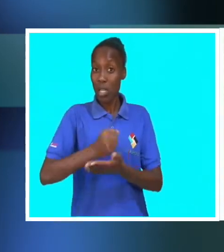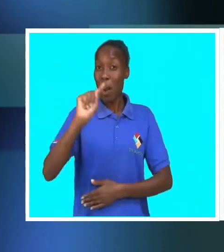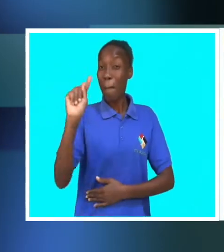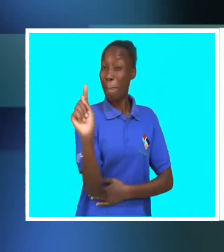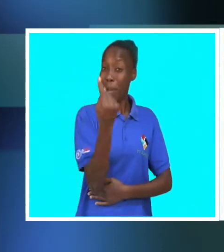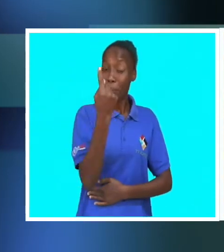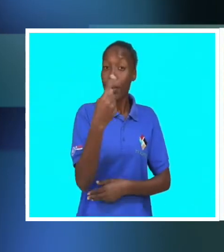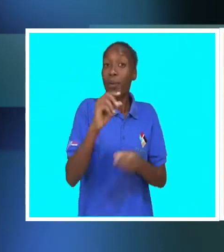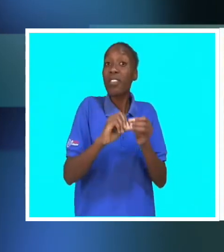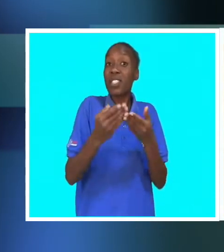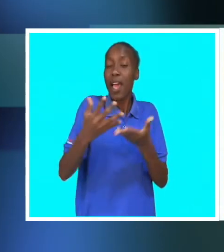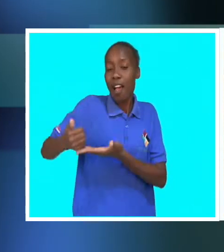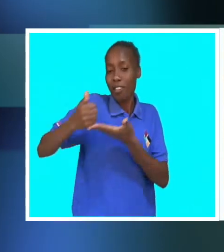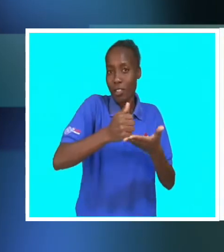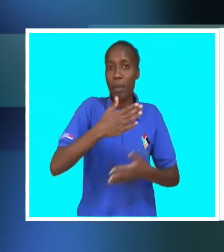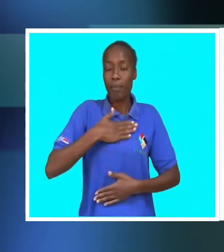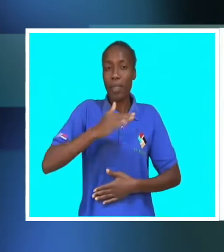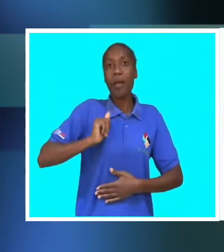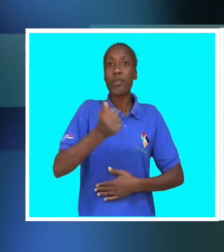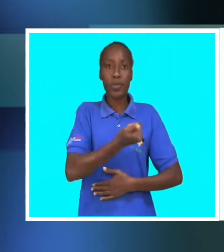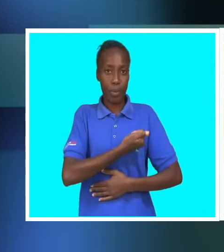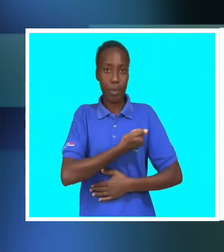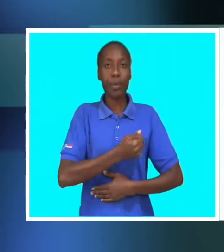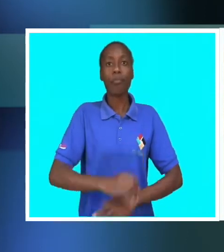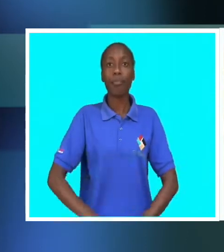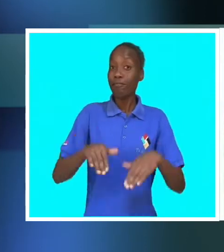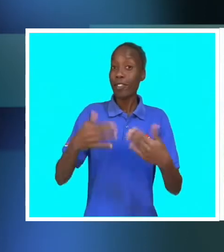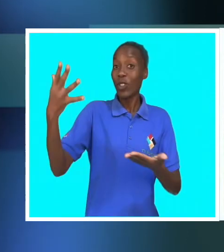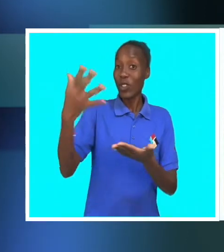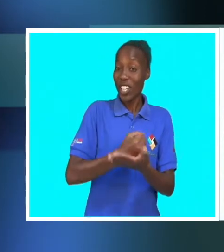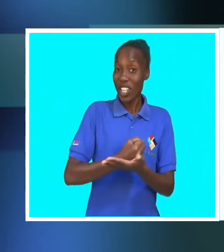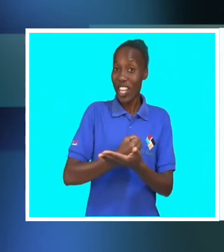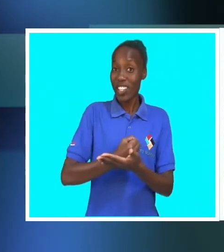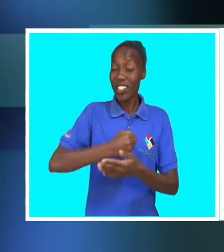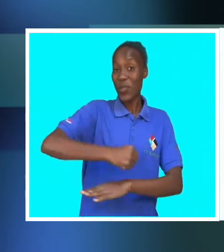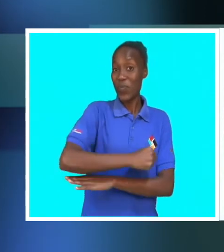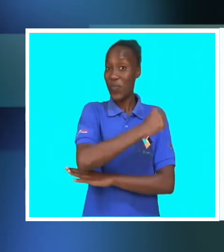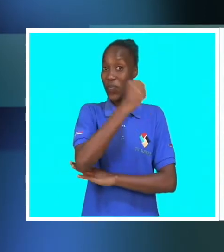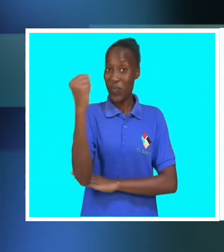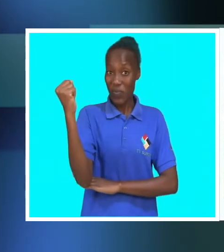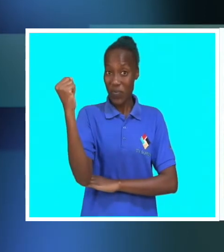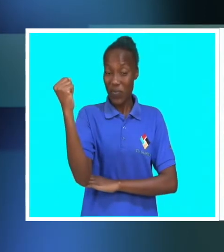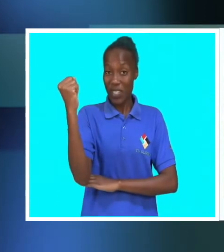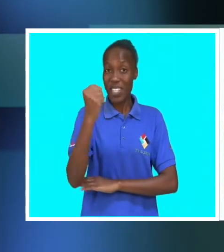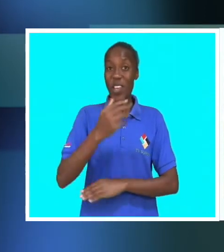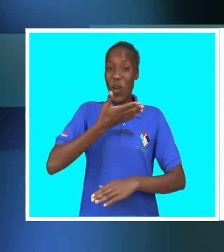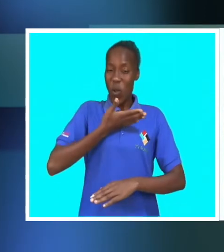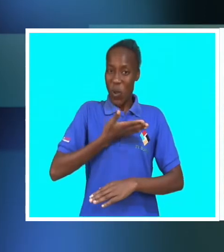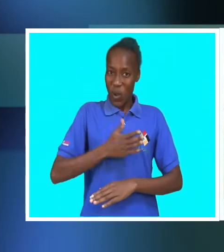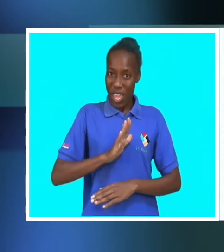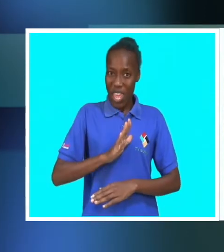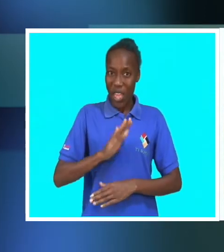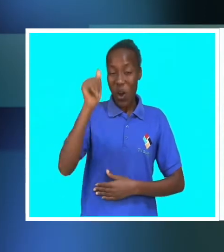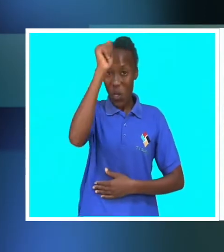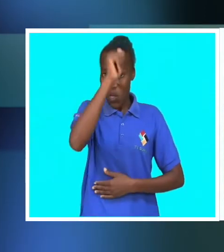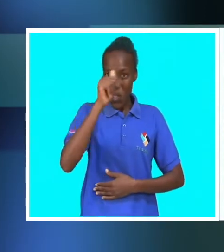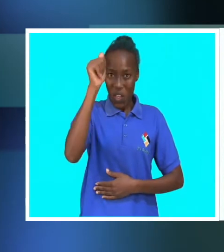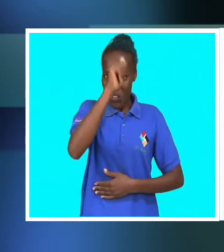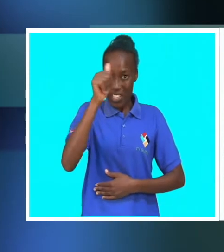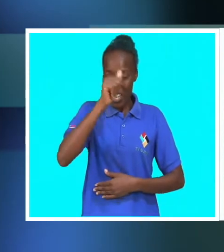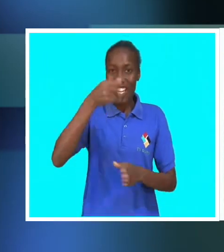se eu conseguir, a primeira coisa é ajudar a minha sobrinha. Se eu ganhar sou um plano muito grande, eu iria concluir os meus estudos na